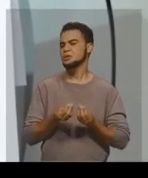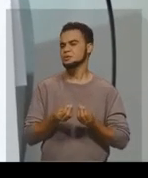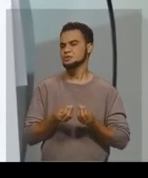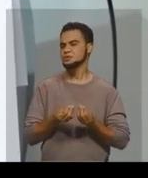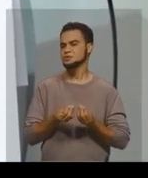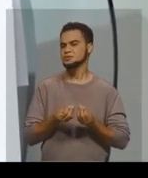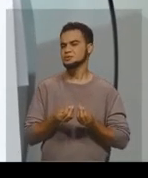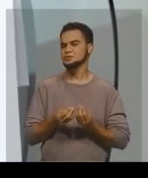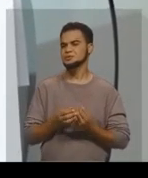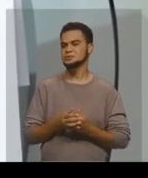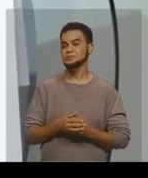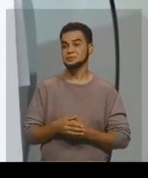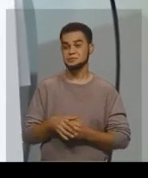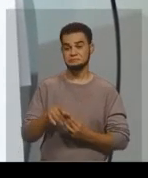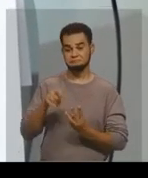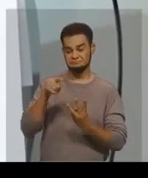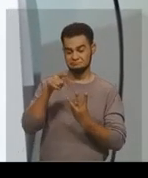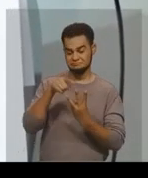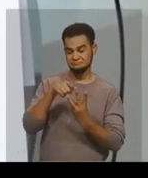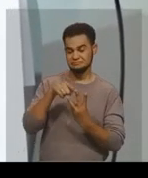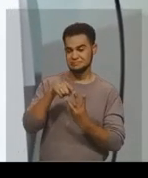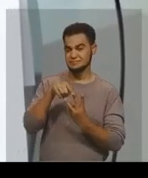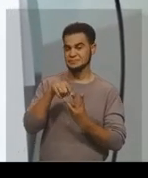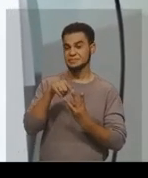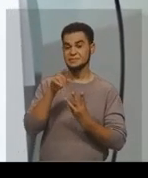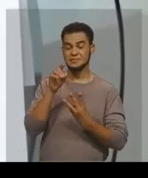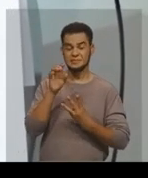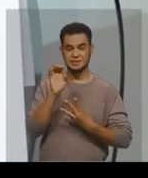né? Origem E,